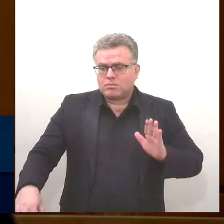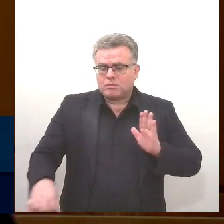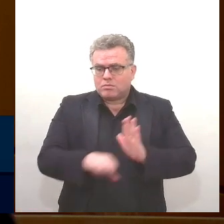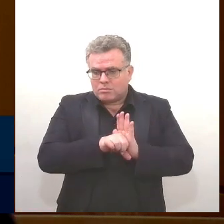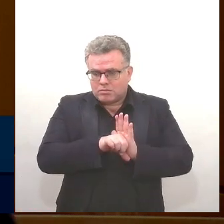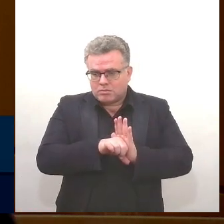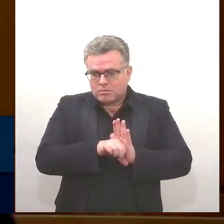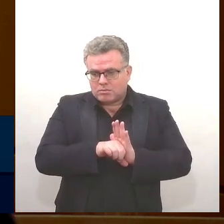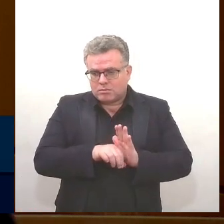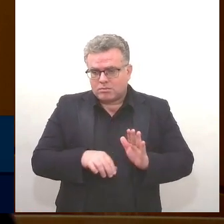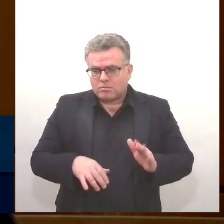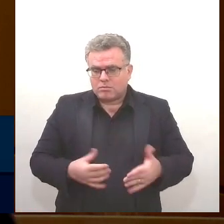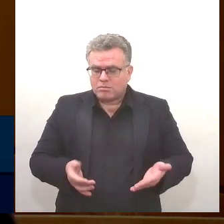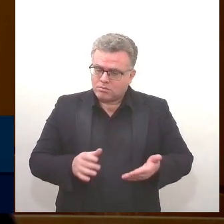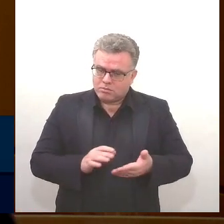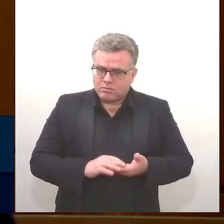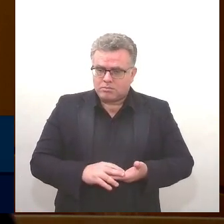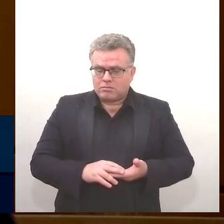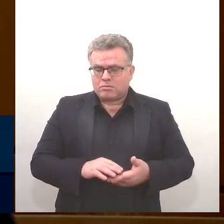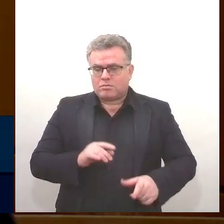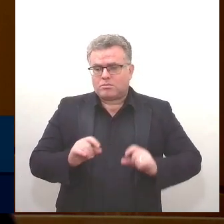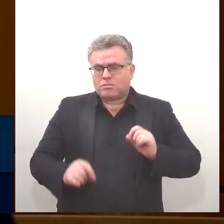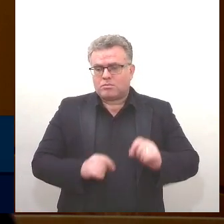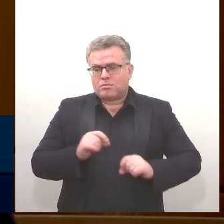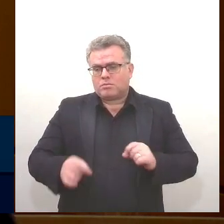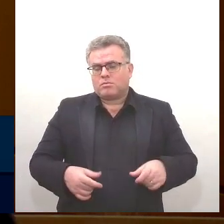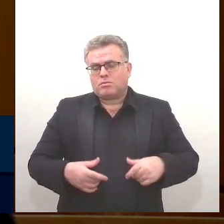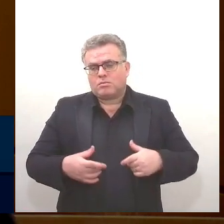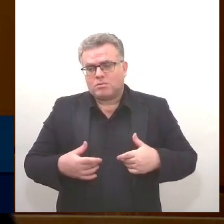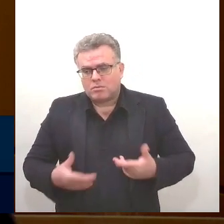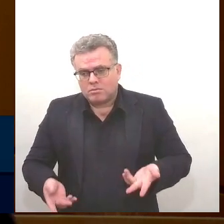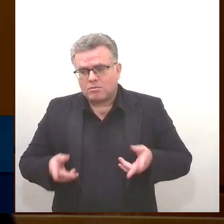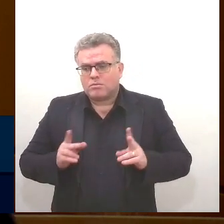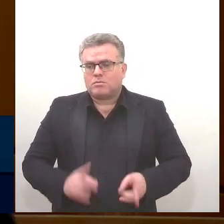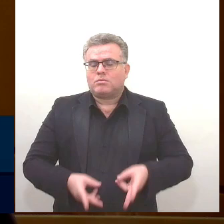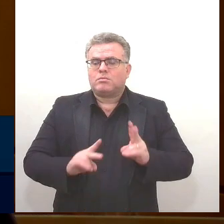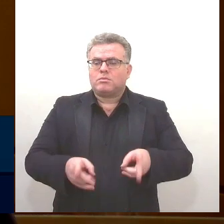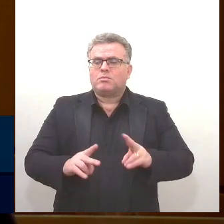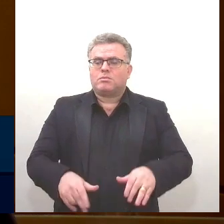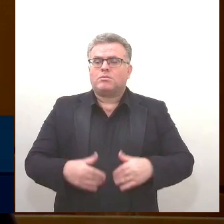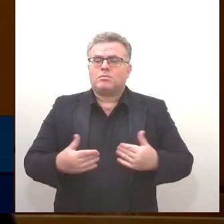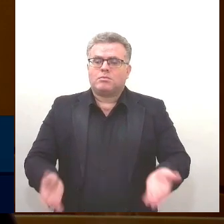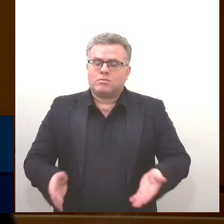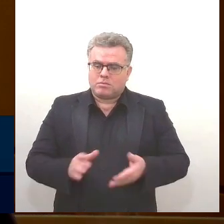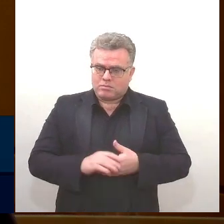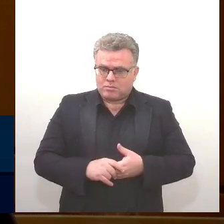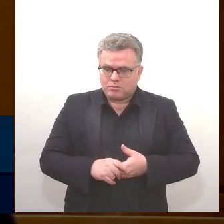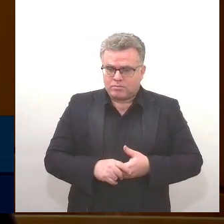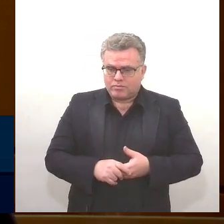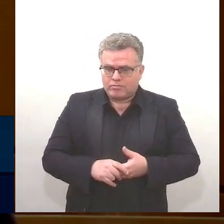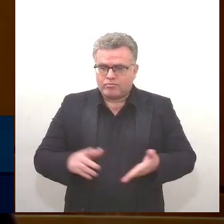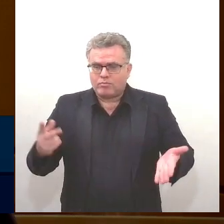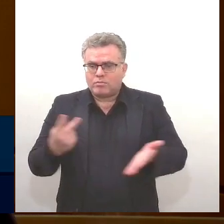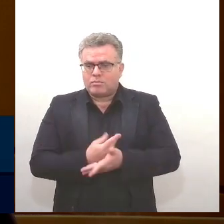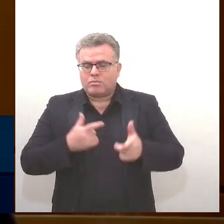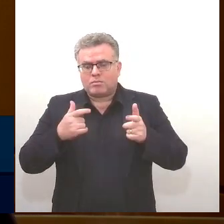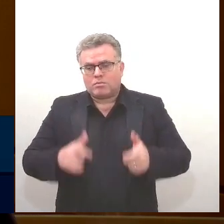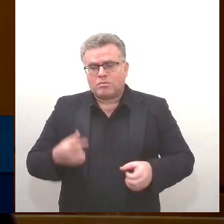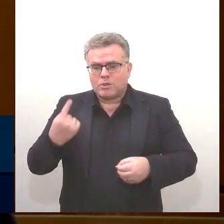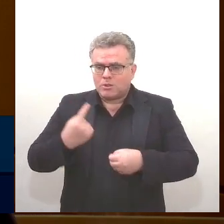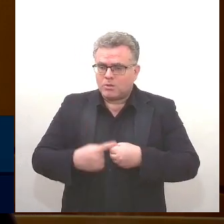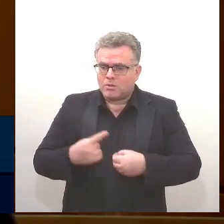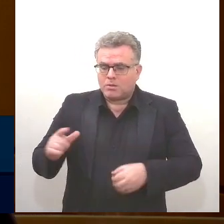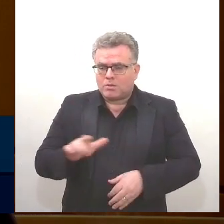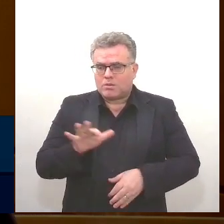vem sendo rotineiramente e feito no município de lagarto